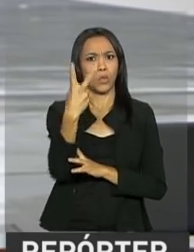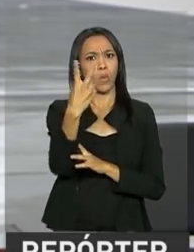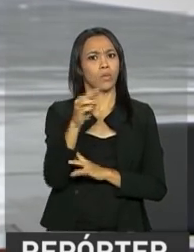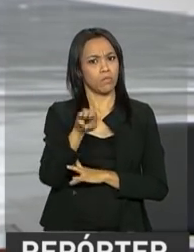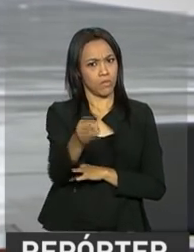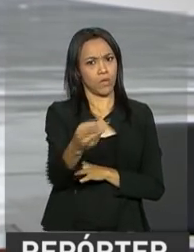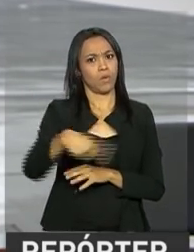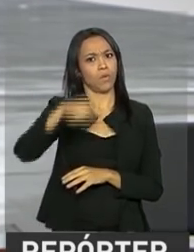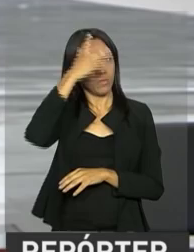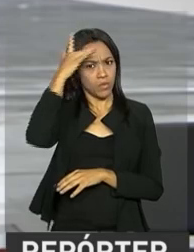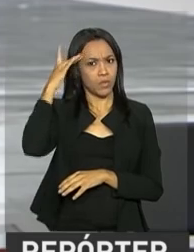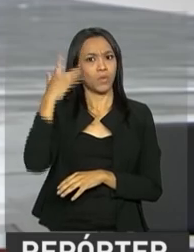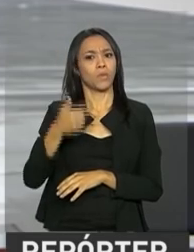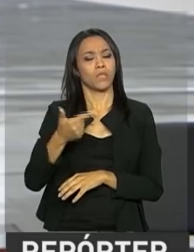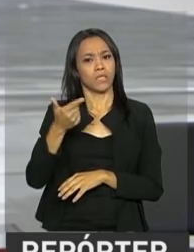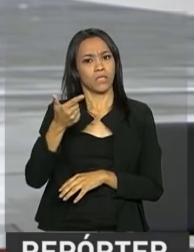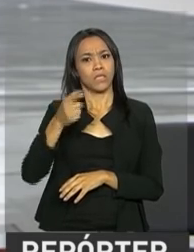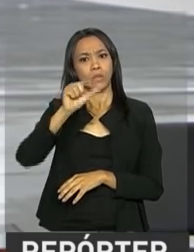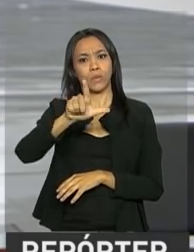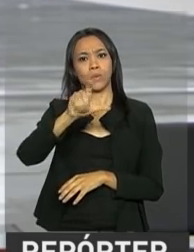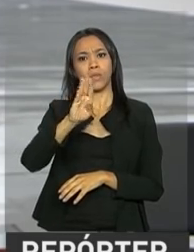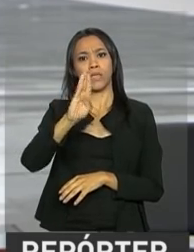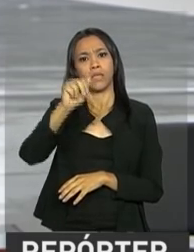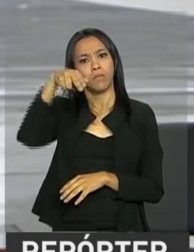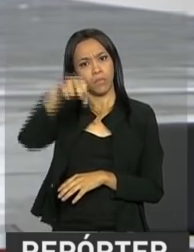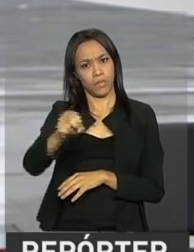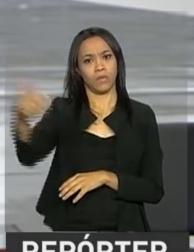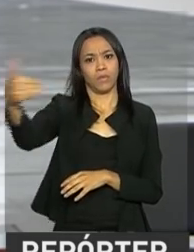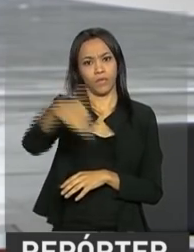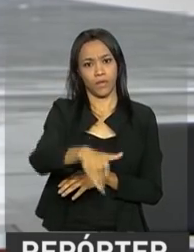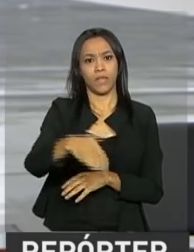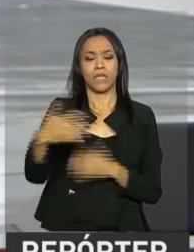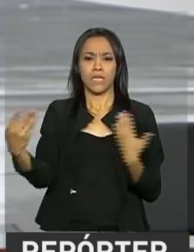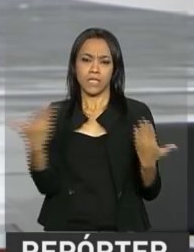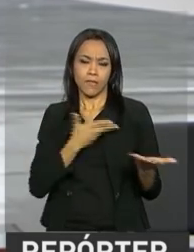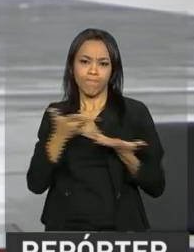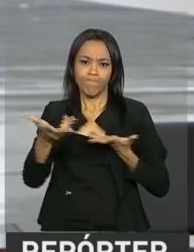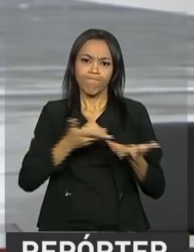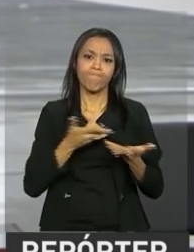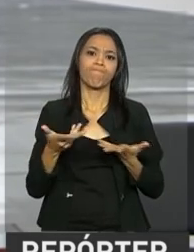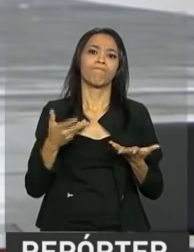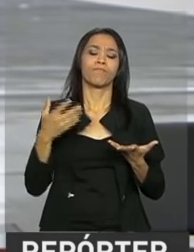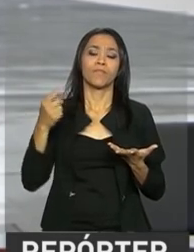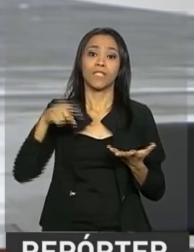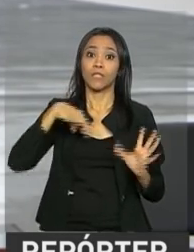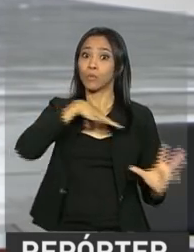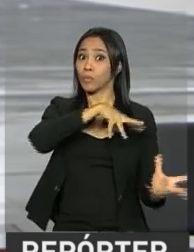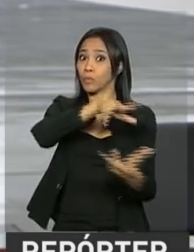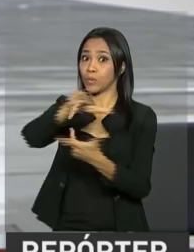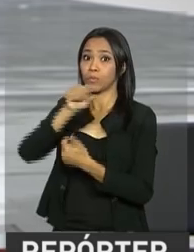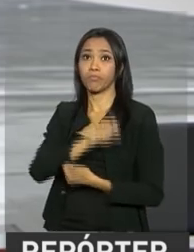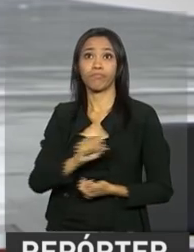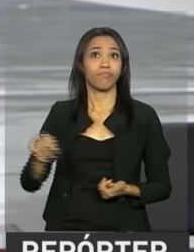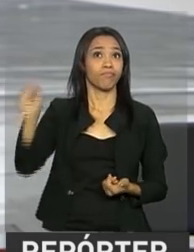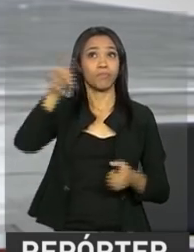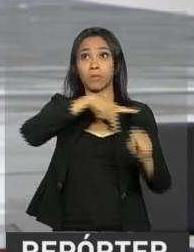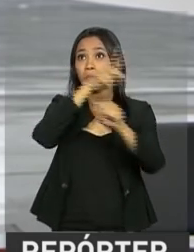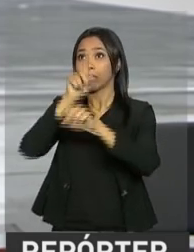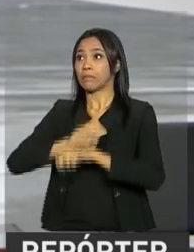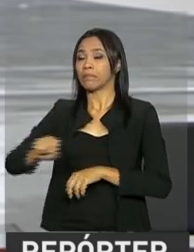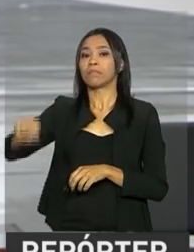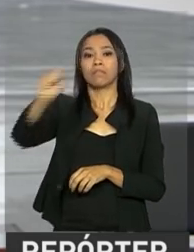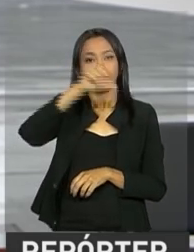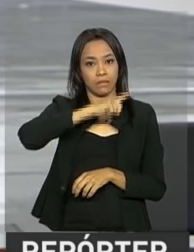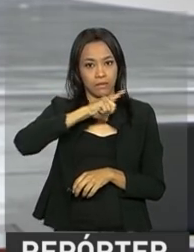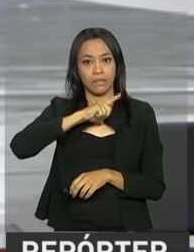capital paulista. E além de reforçar a conexão entre o Líbano e os seus migrantes ao redor do mundo, através de laços econômicos,